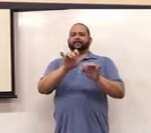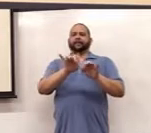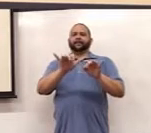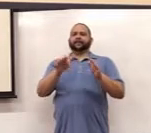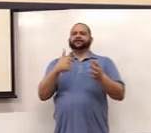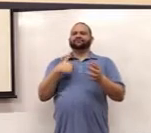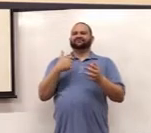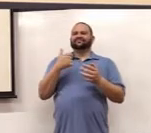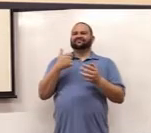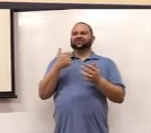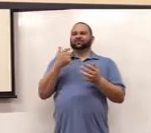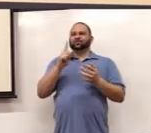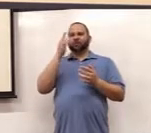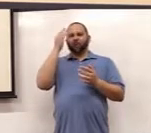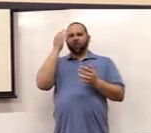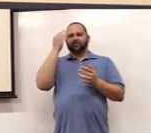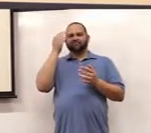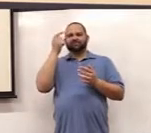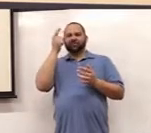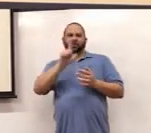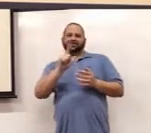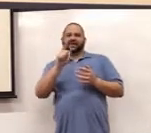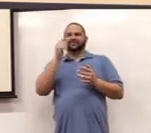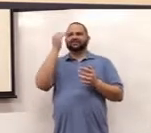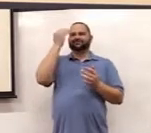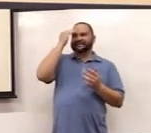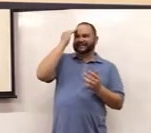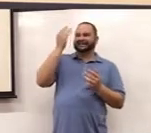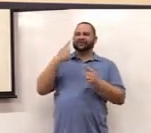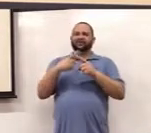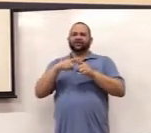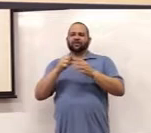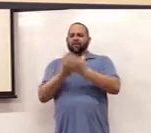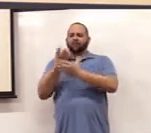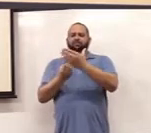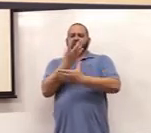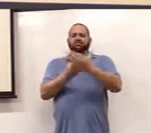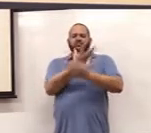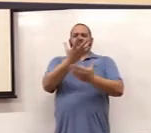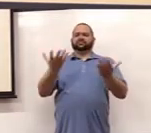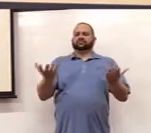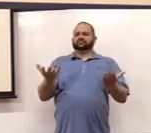não consegue definir nada. É uma sopa e as coisas começam a pipocar de repente.